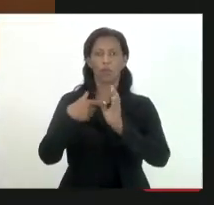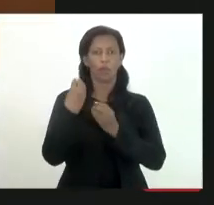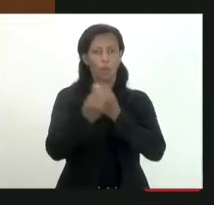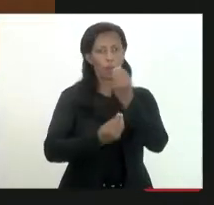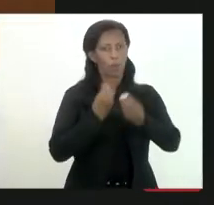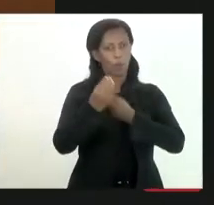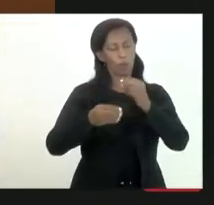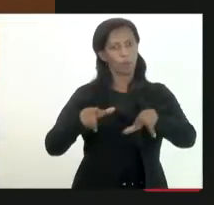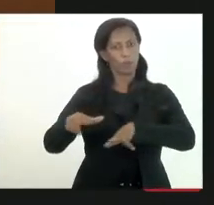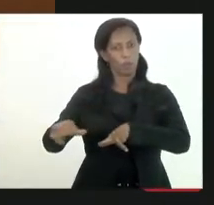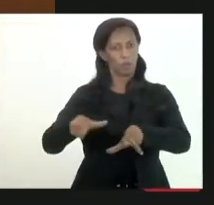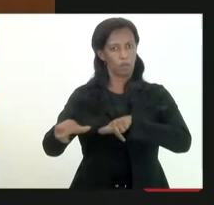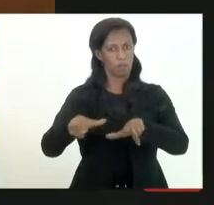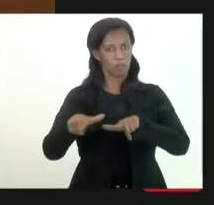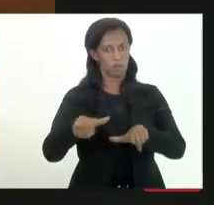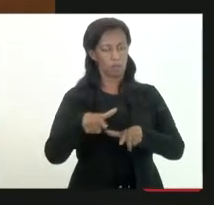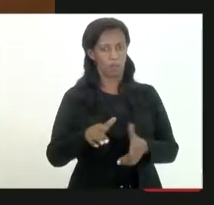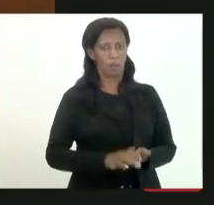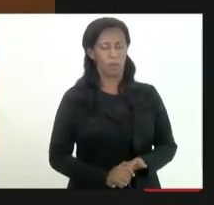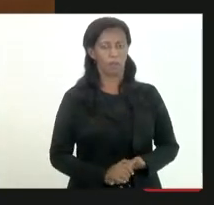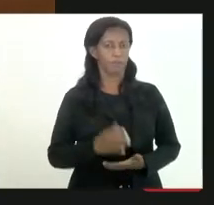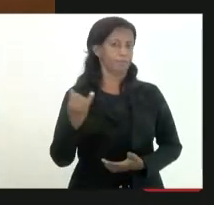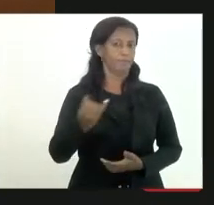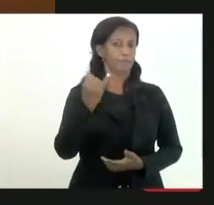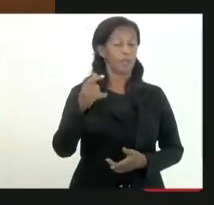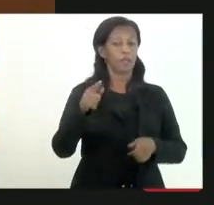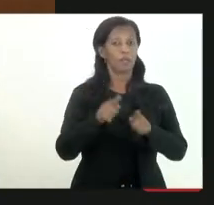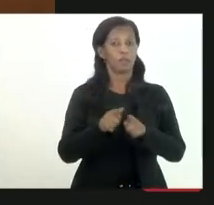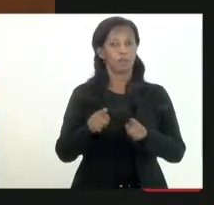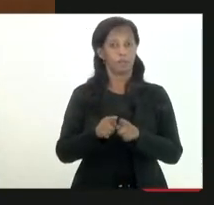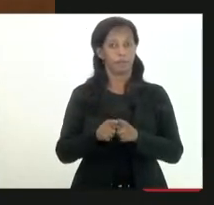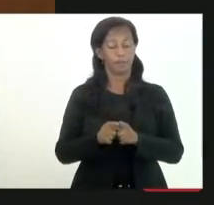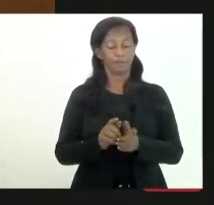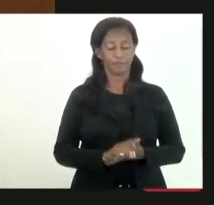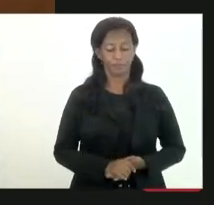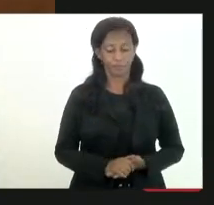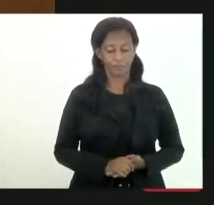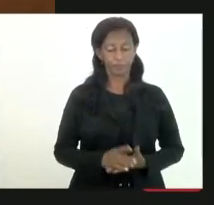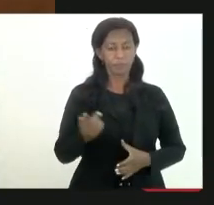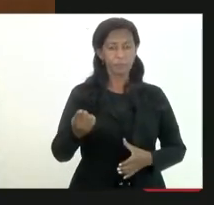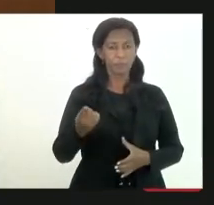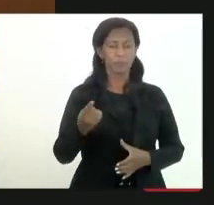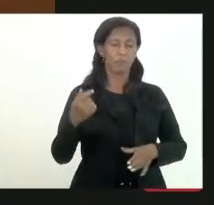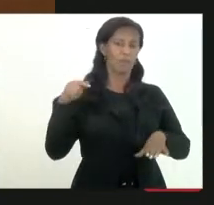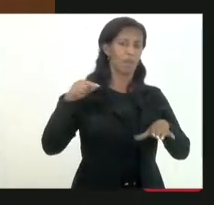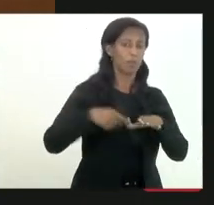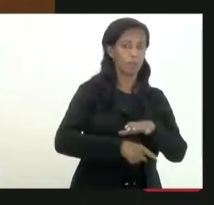esse trabalho é diuturno. E, por último, é muito importante aprofundar